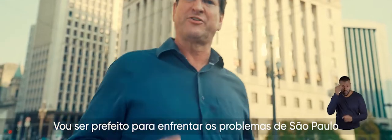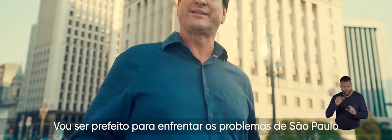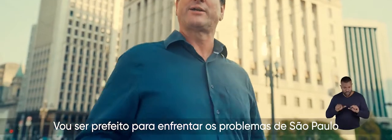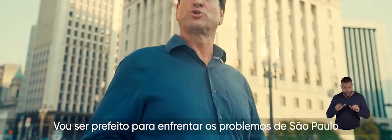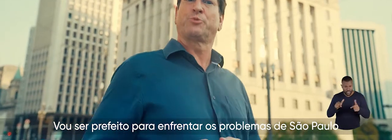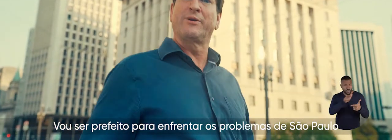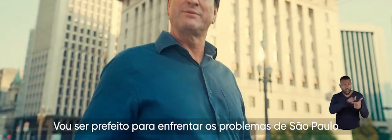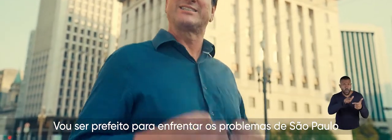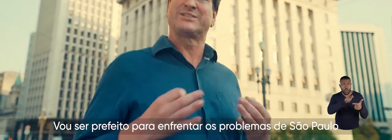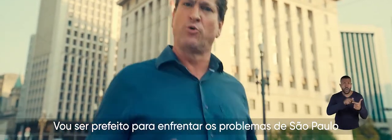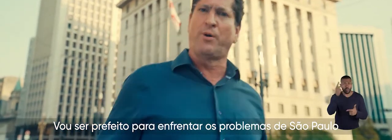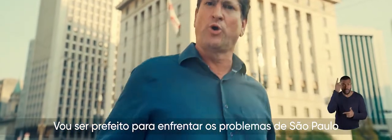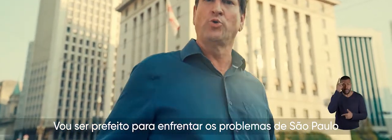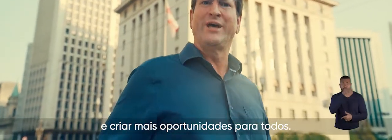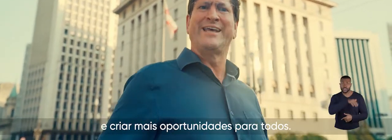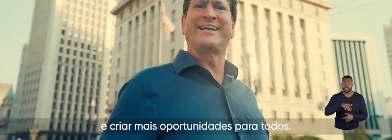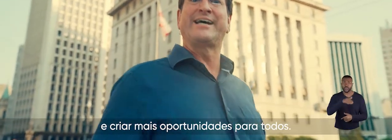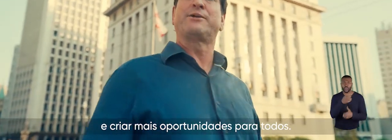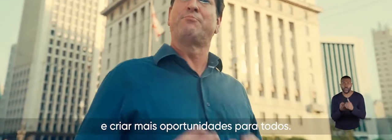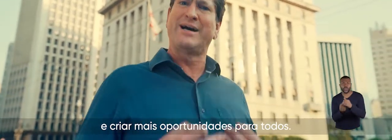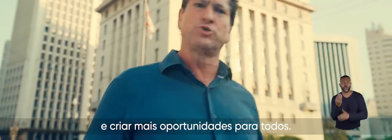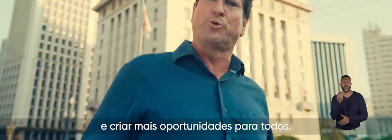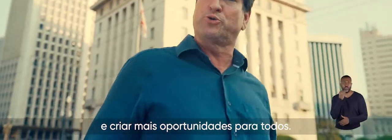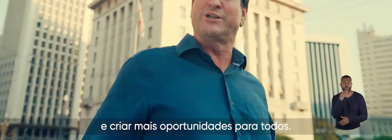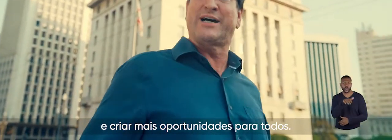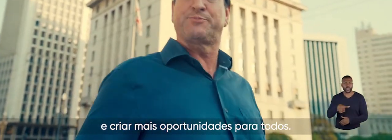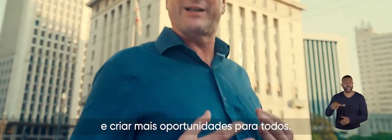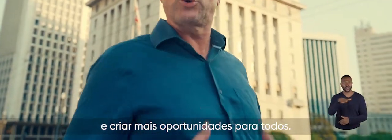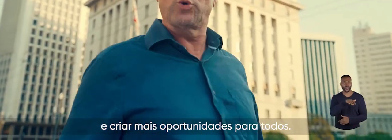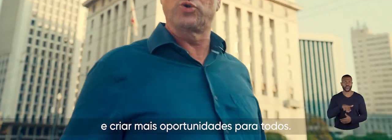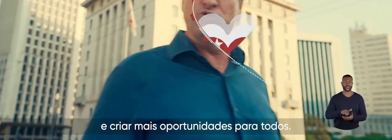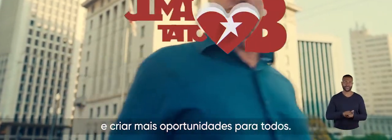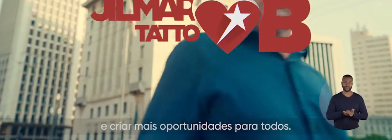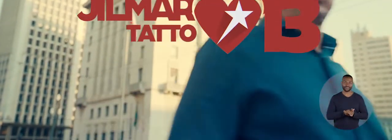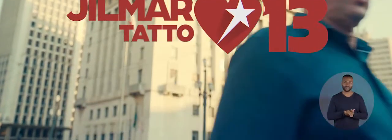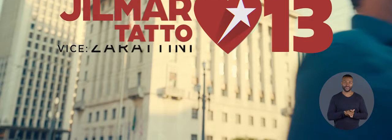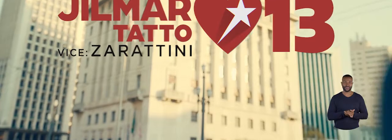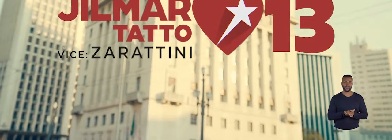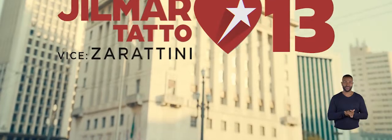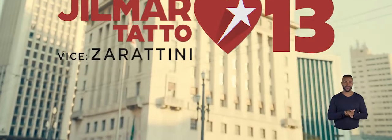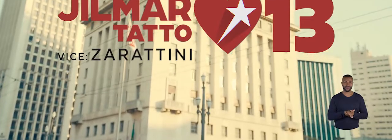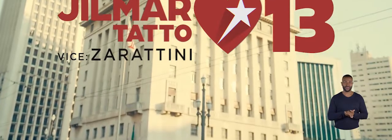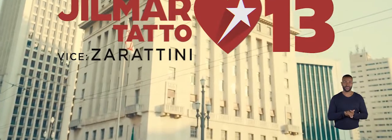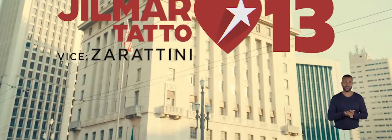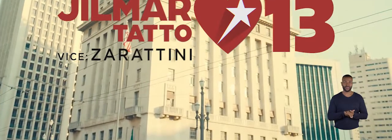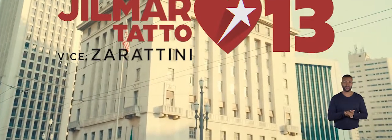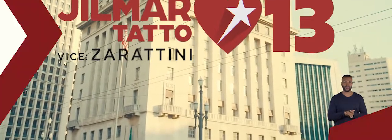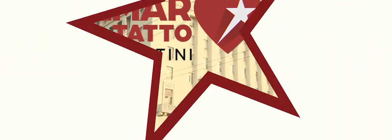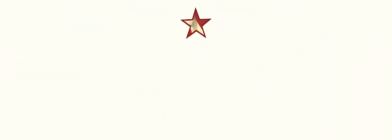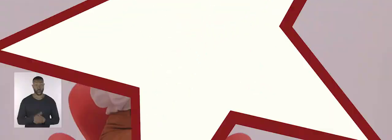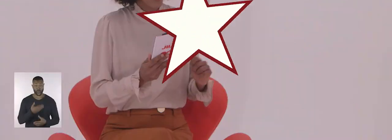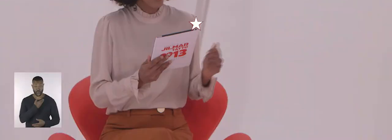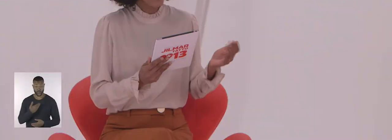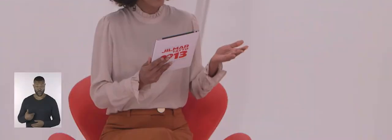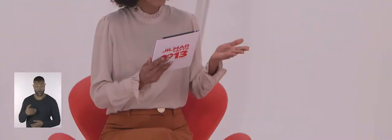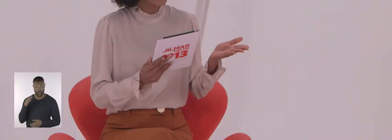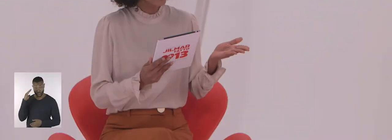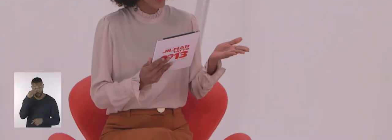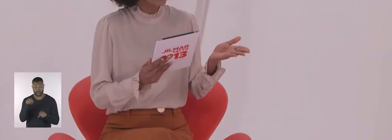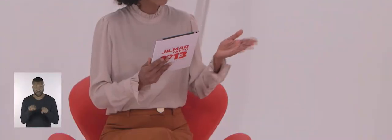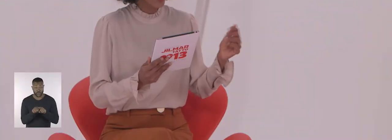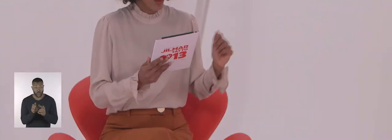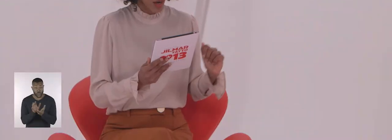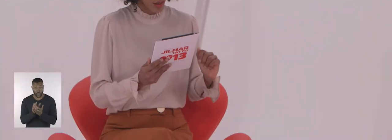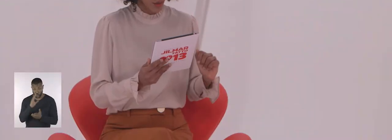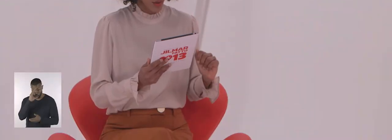prefeito para enfrentar os problemas de São Paulo e criar mais oportunidades para todos um